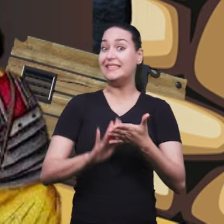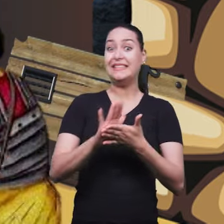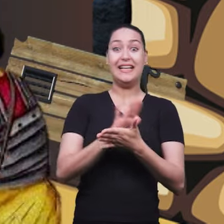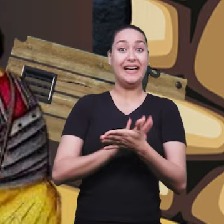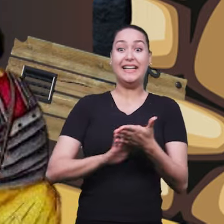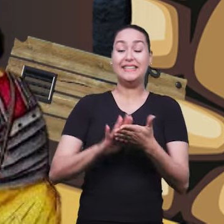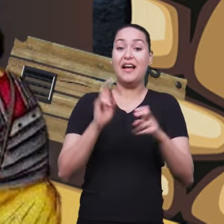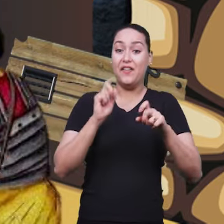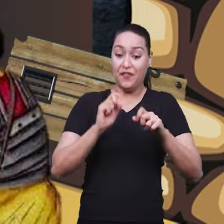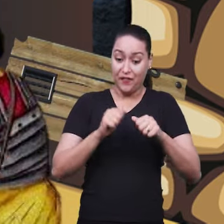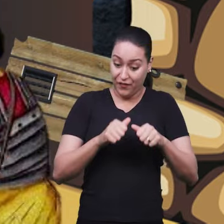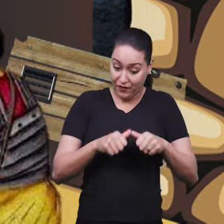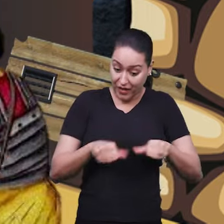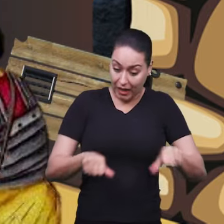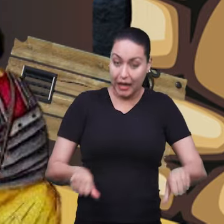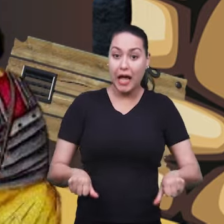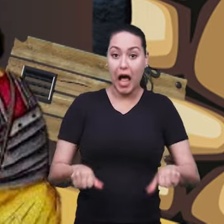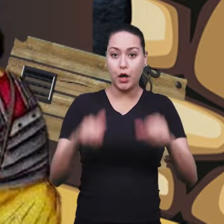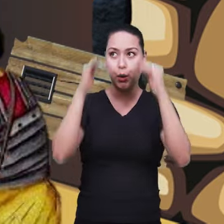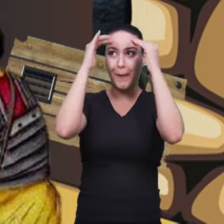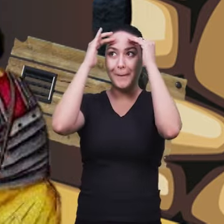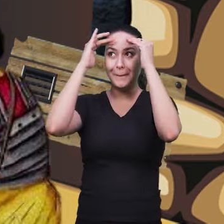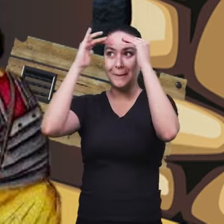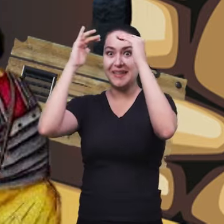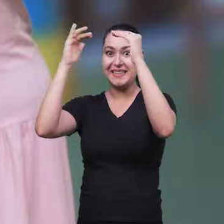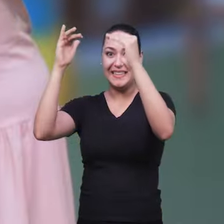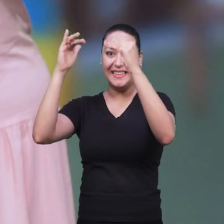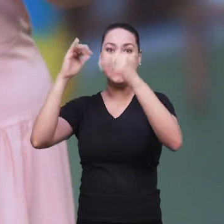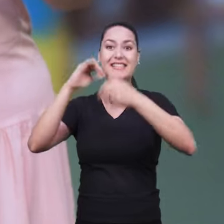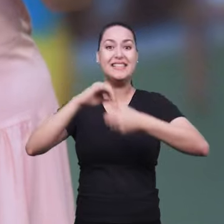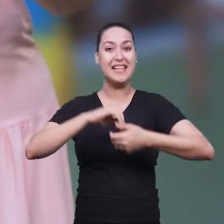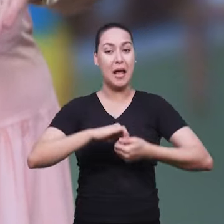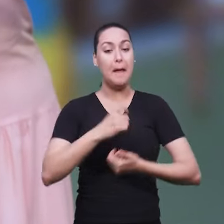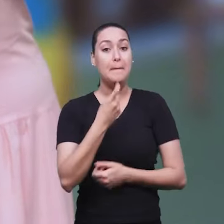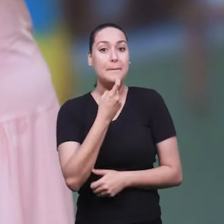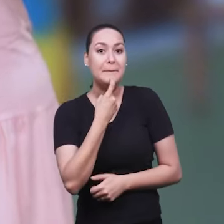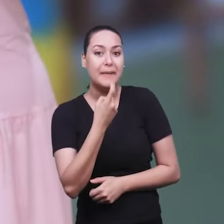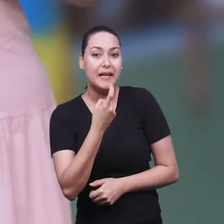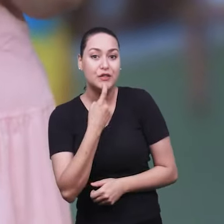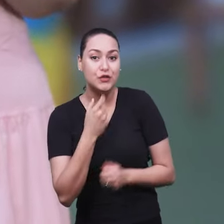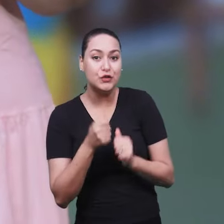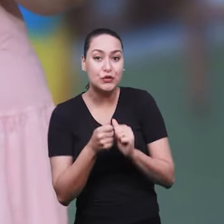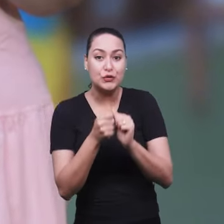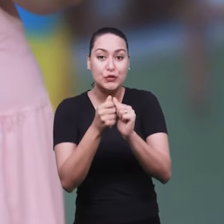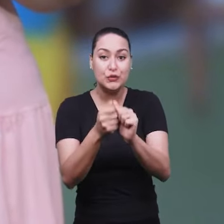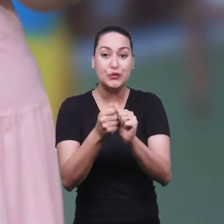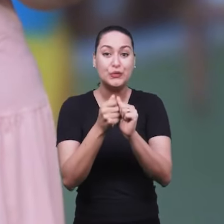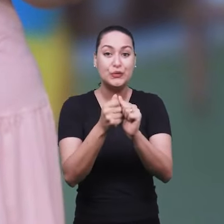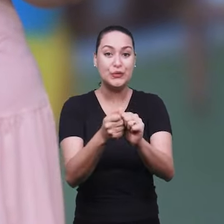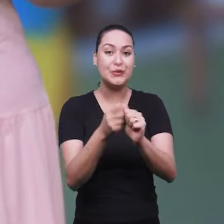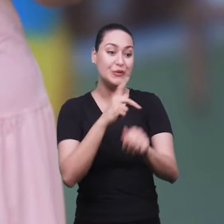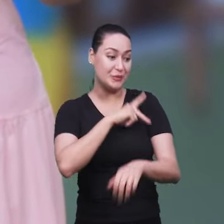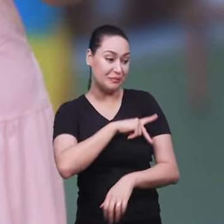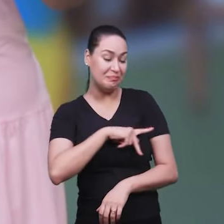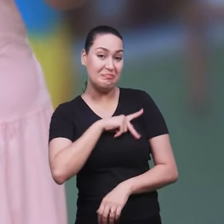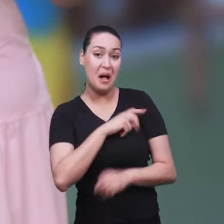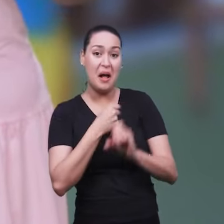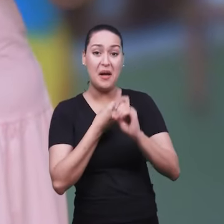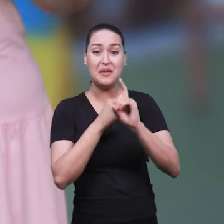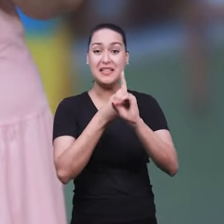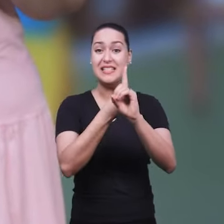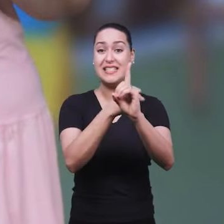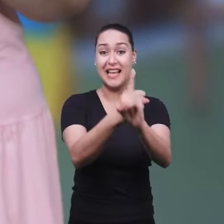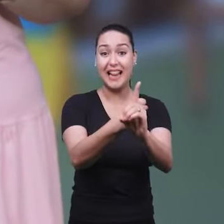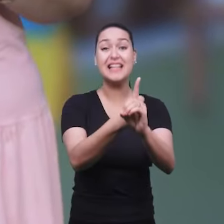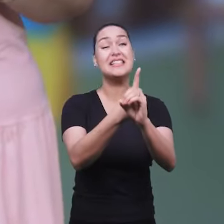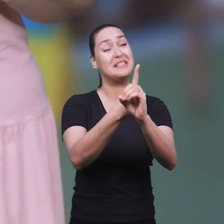fugiu. Mesmo estando livres, eles quiseram permanecer perto daquele manancial de águas que vinha da vida